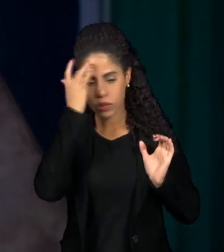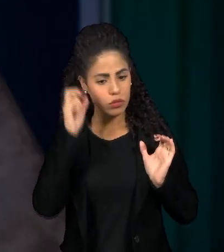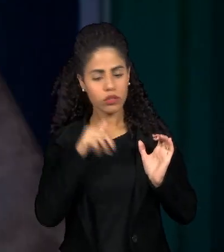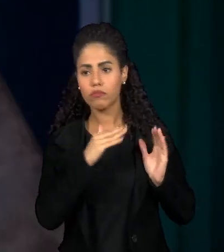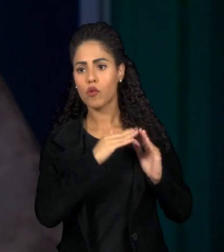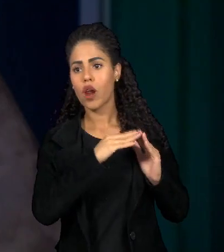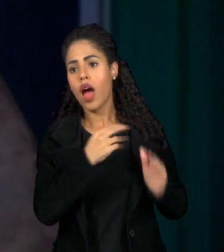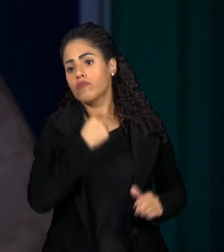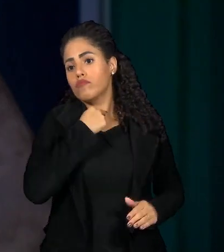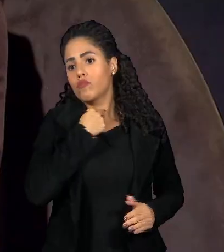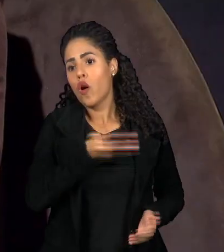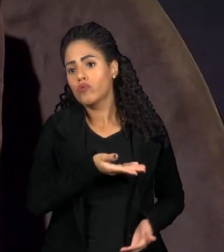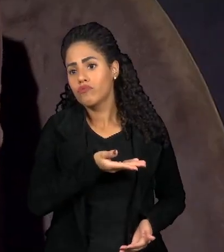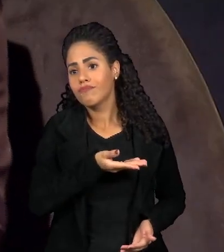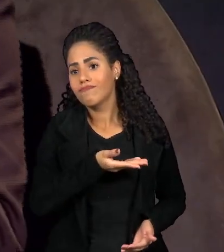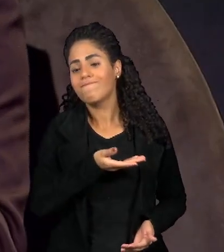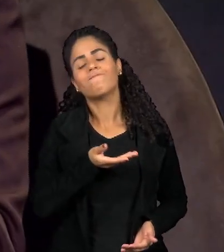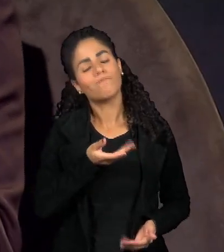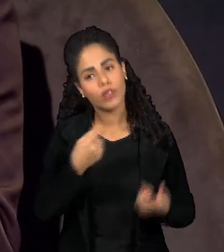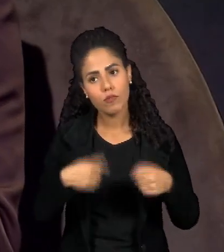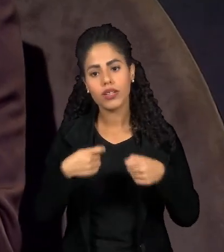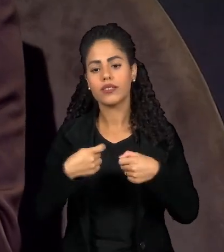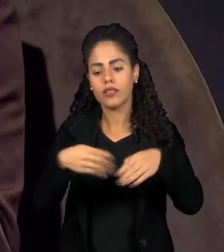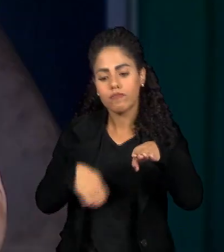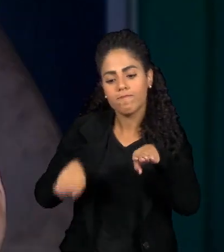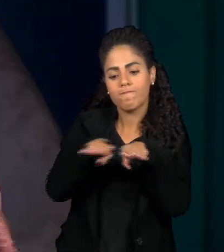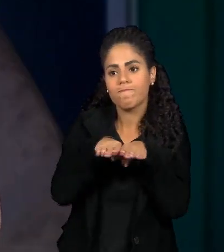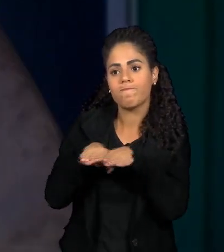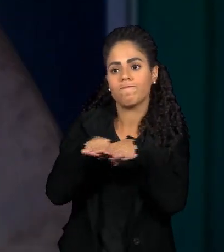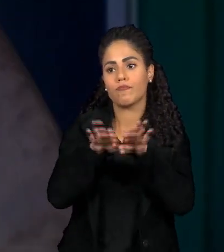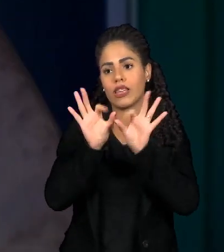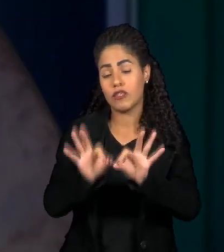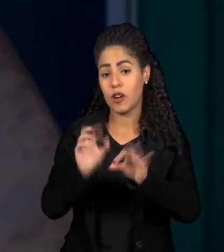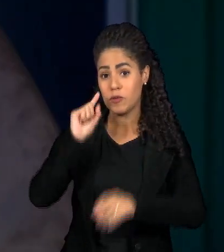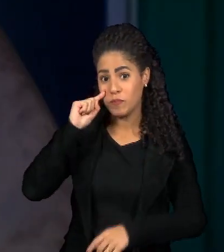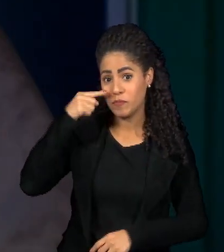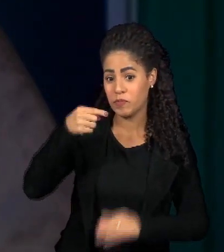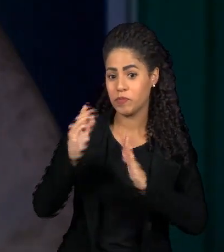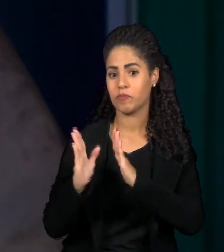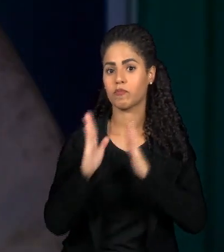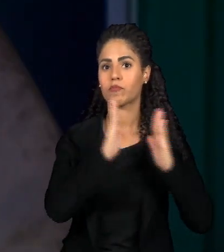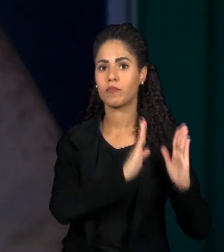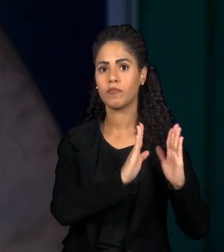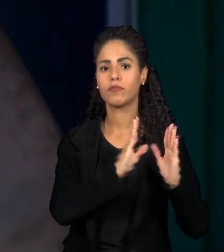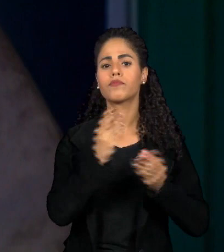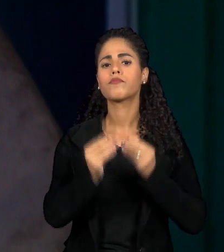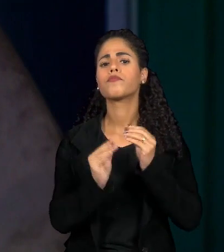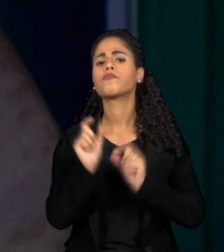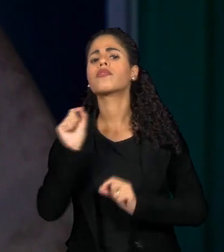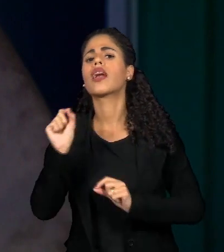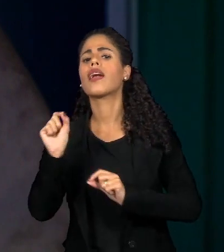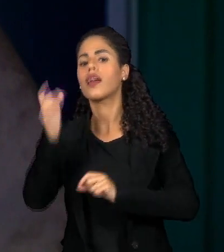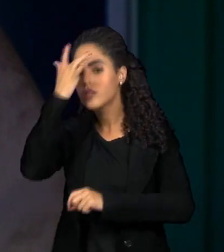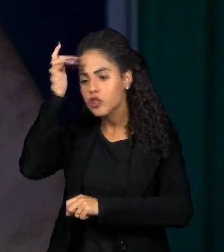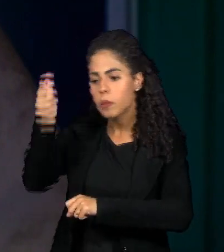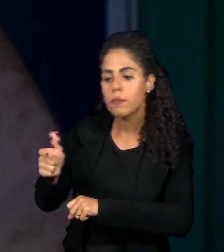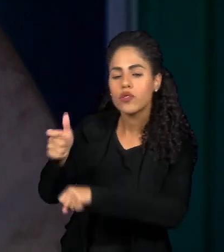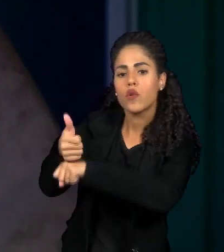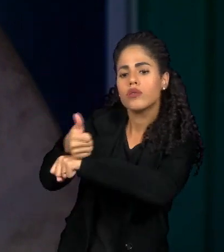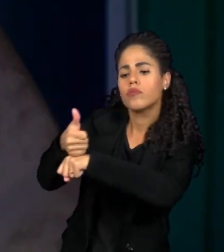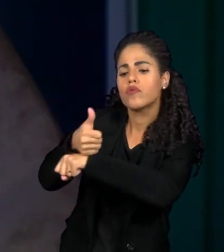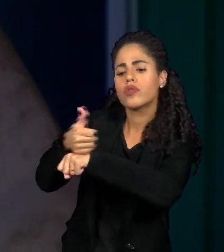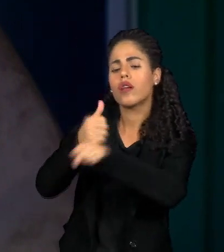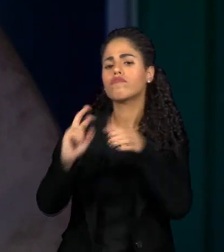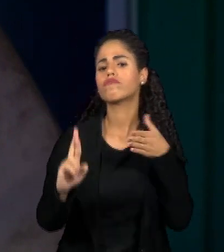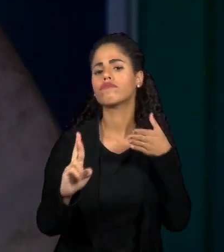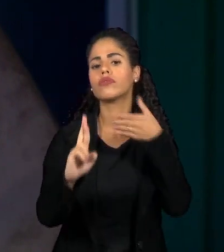bom que a gente vê iniciativas como essa do pessoal da Teto. No próximo bloco, nós vamos ver quem são os profissionais negros que têm representado